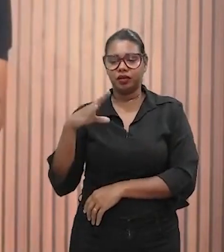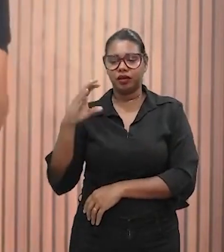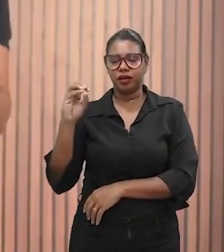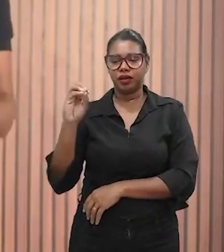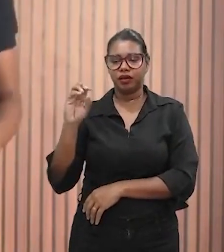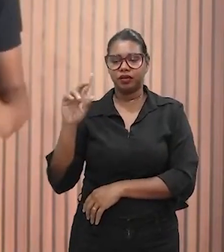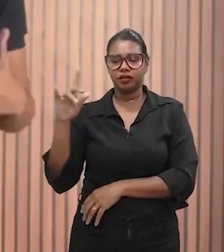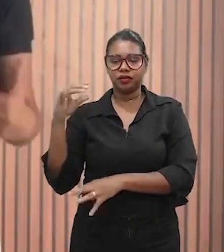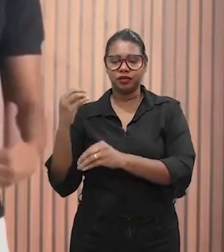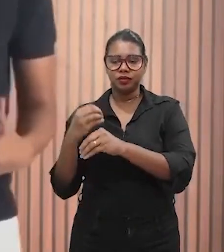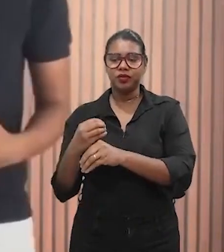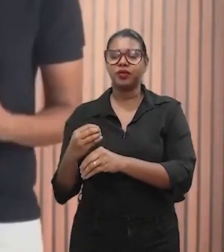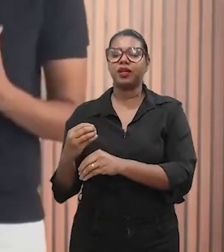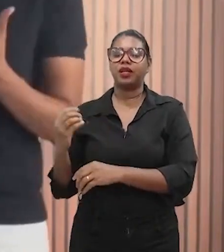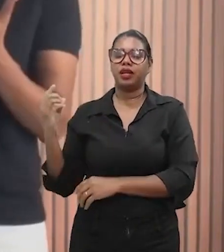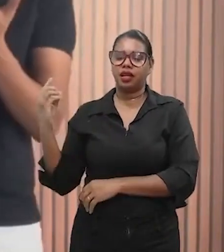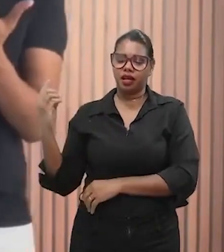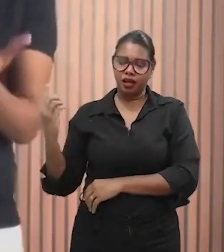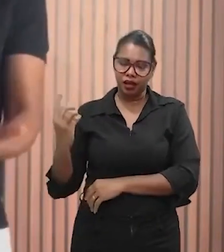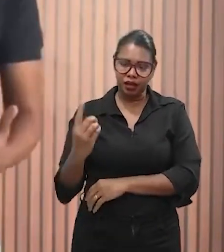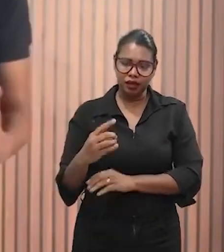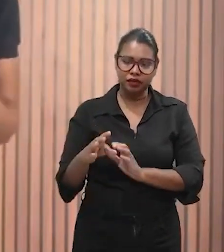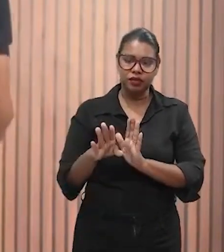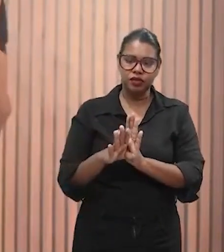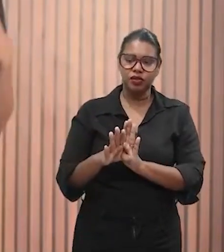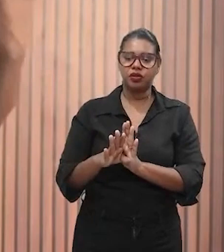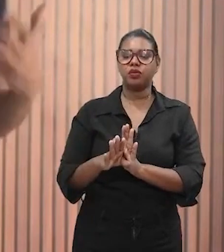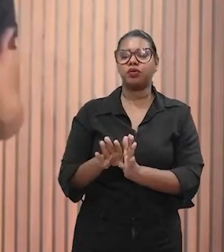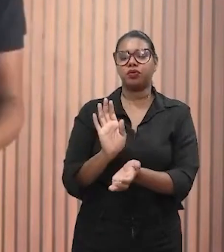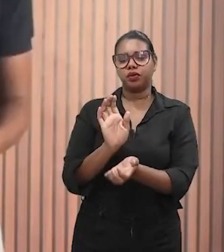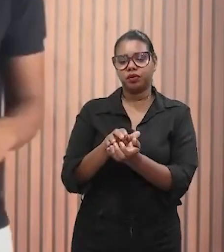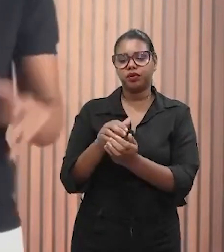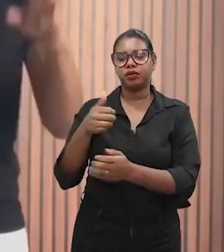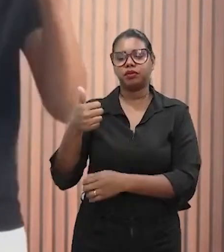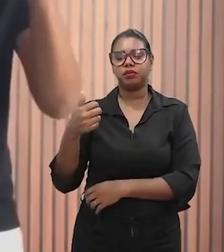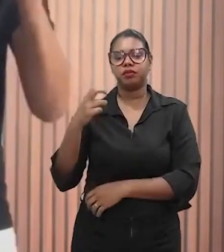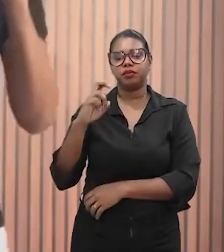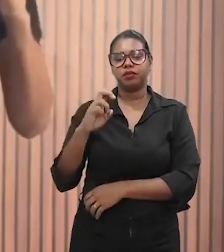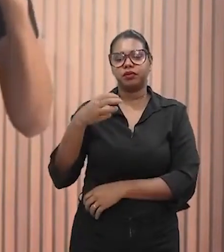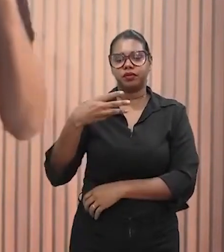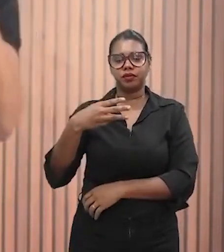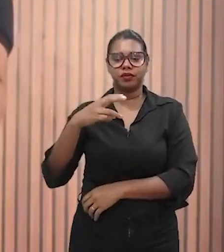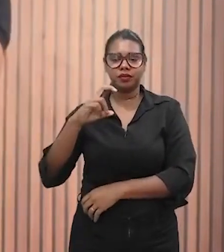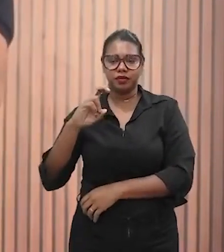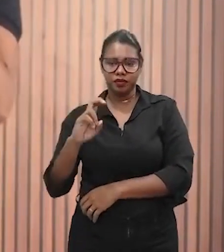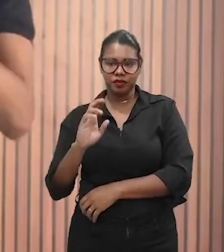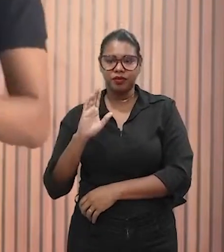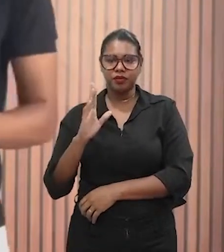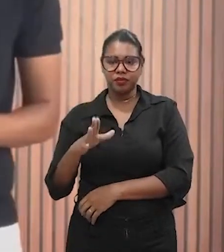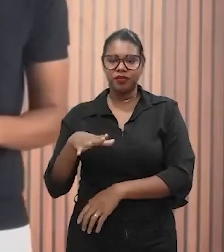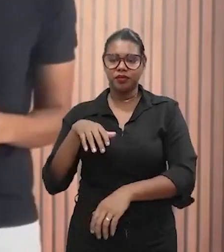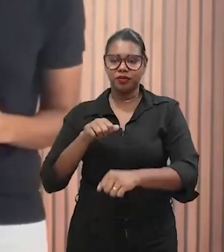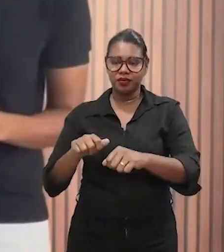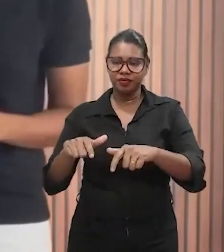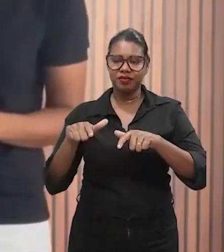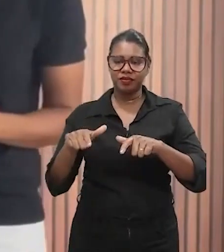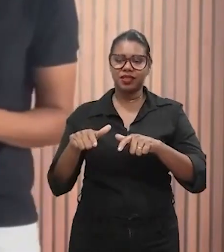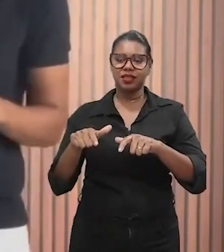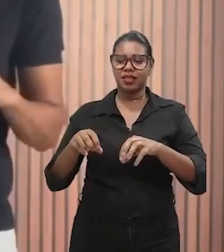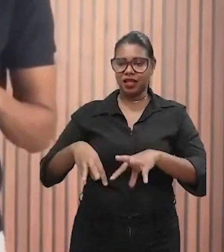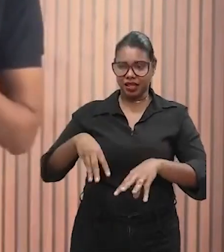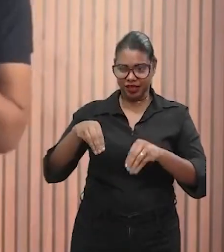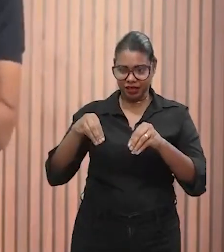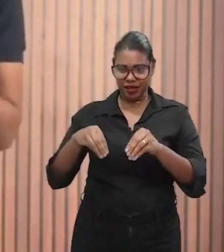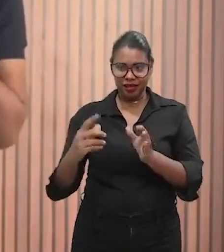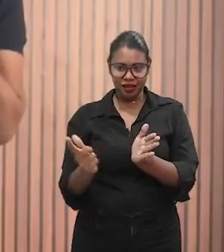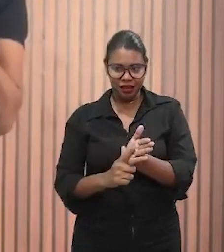Duarte Coelho, ele chega aqui em Pernambuco, ele chega aqui no Brasil, em 1535, já com a posse, na sua mão, ou